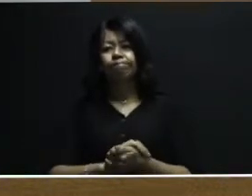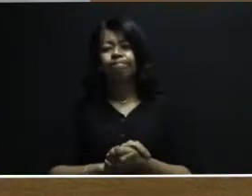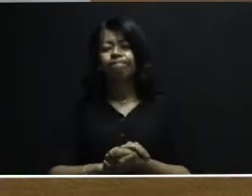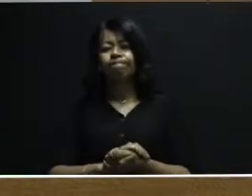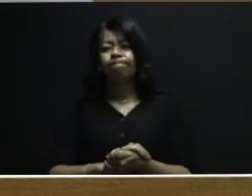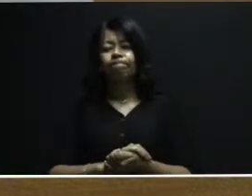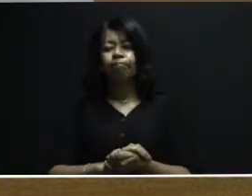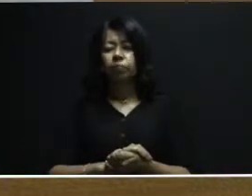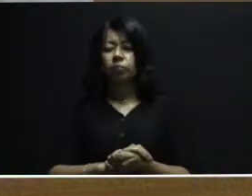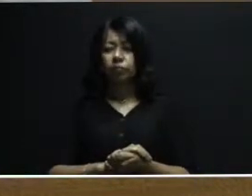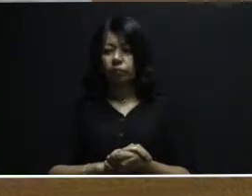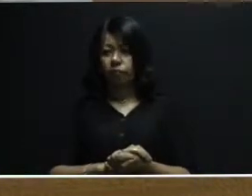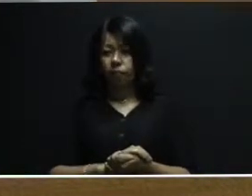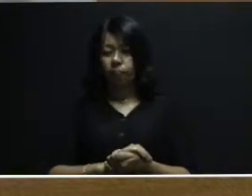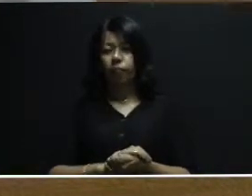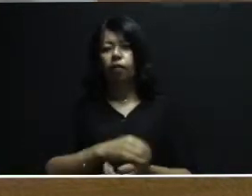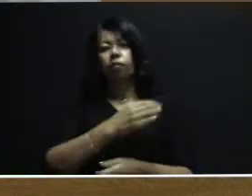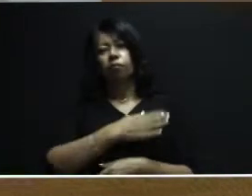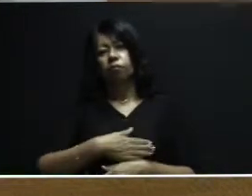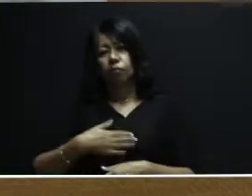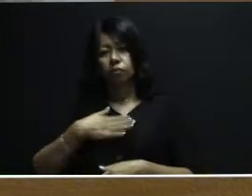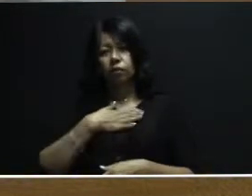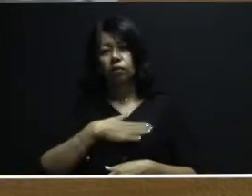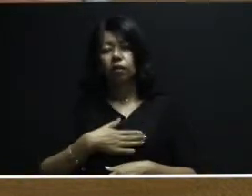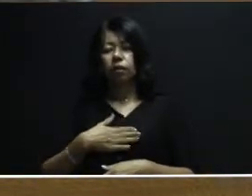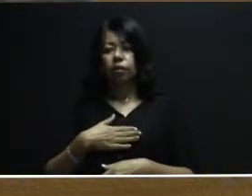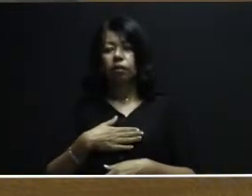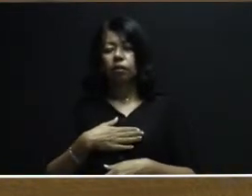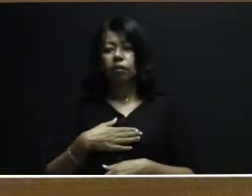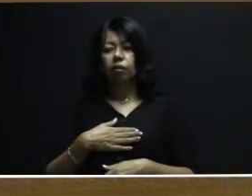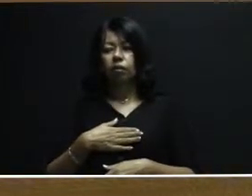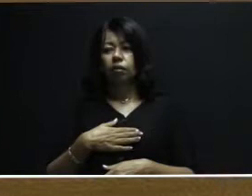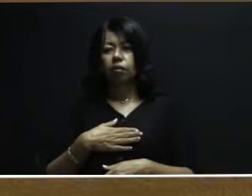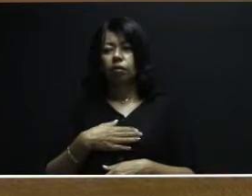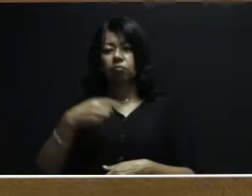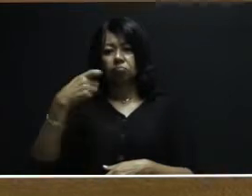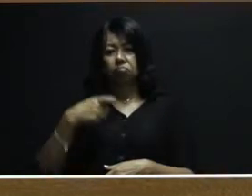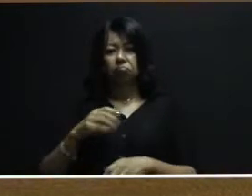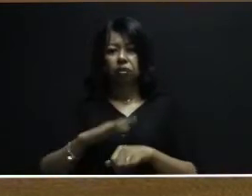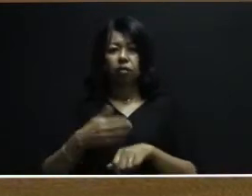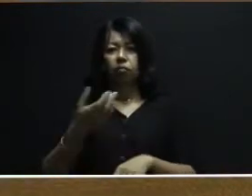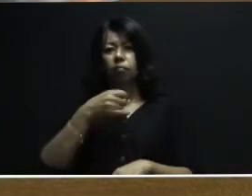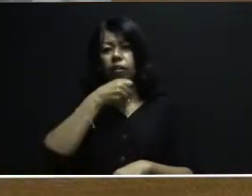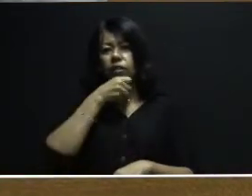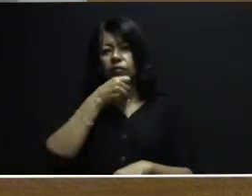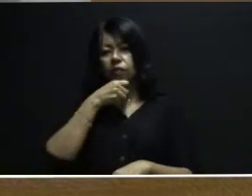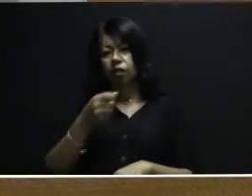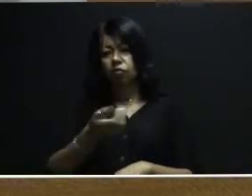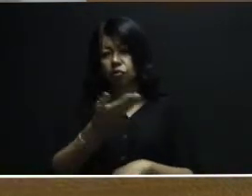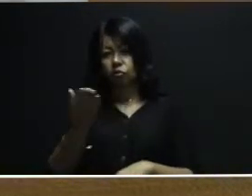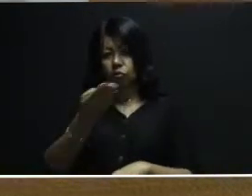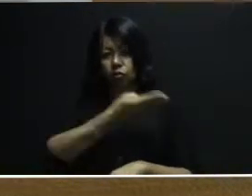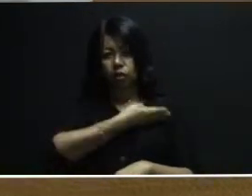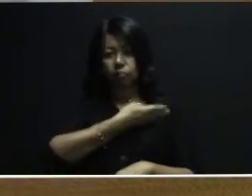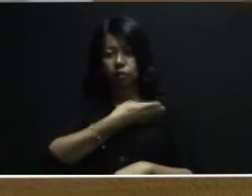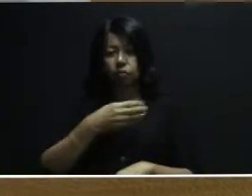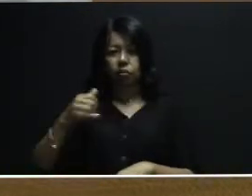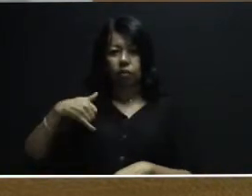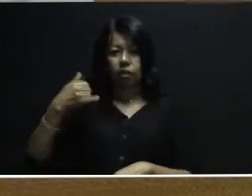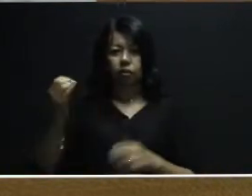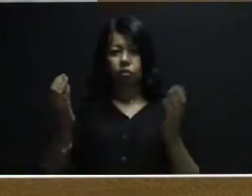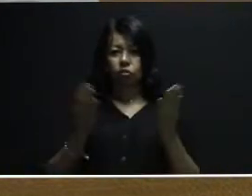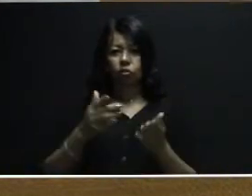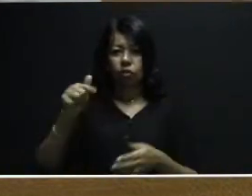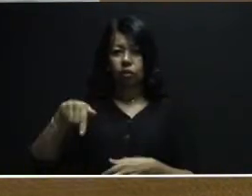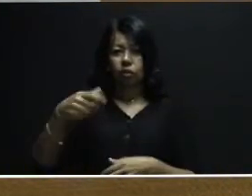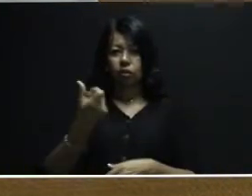Rarissimamente. Então, eu gostaria, eu sou talvez o mais velho de todos os colegas, hoje com 76 anos,